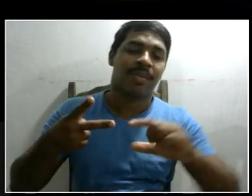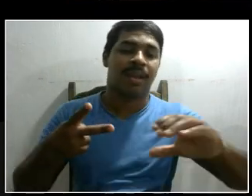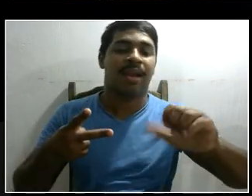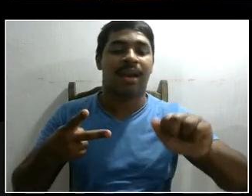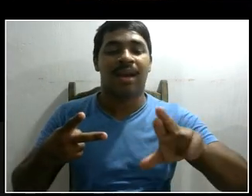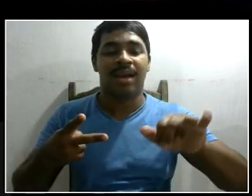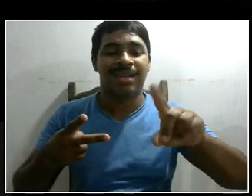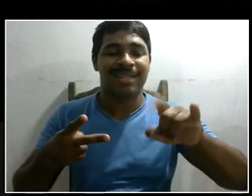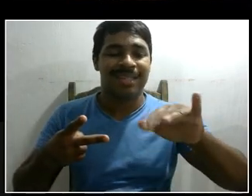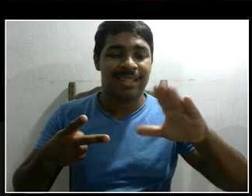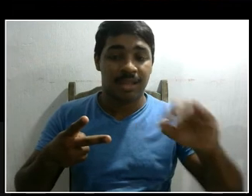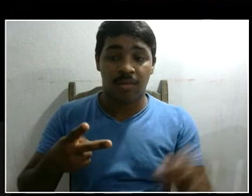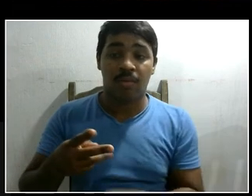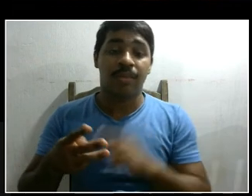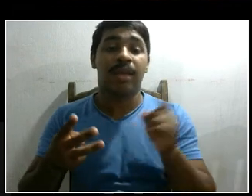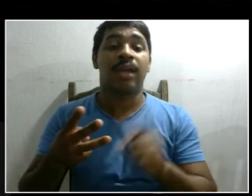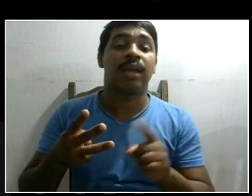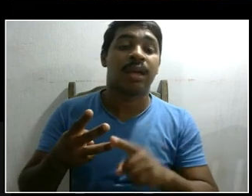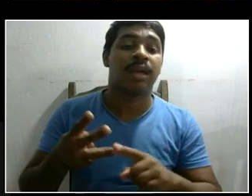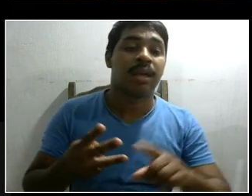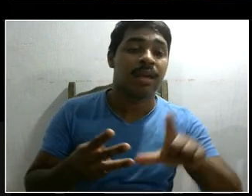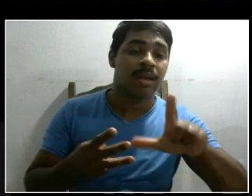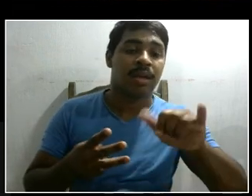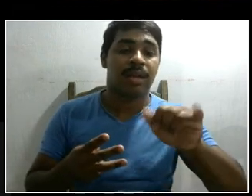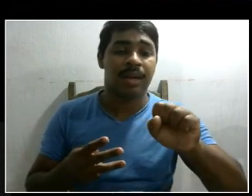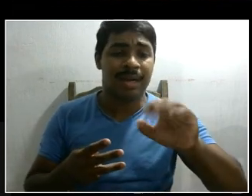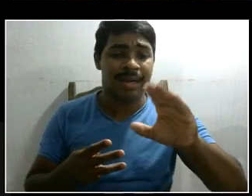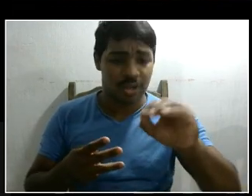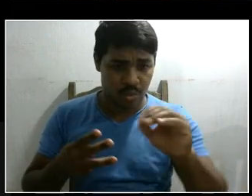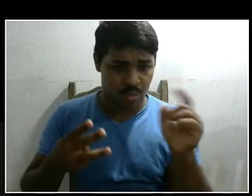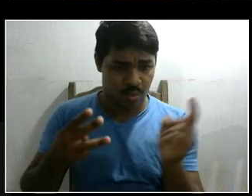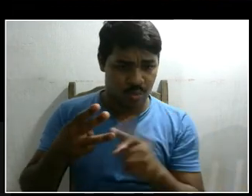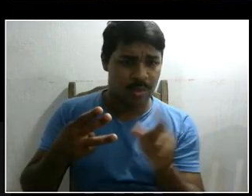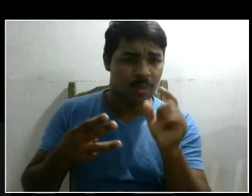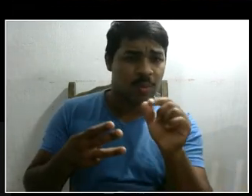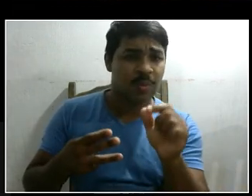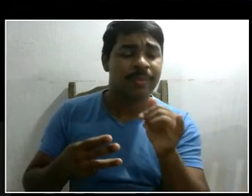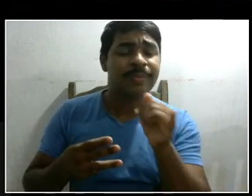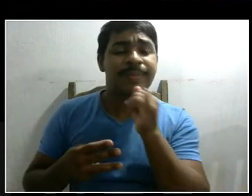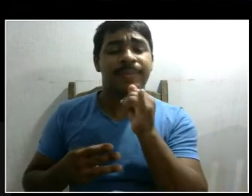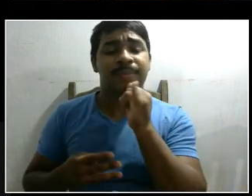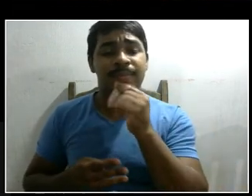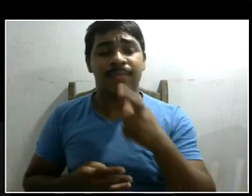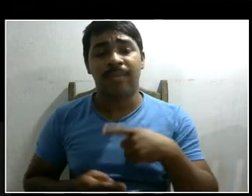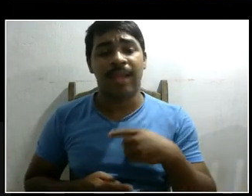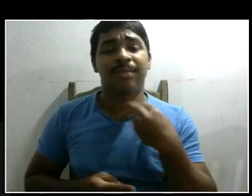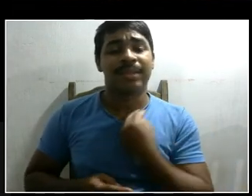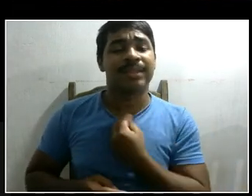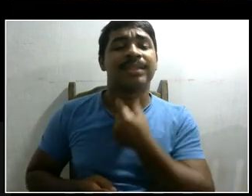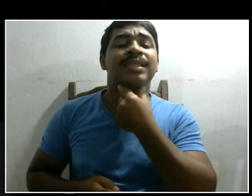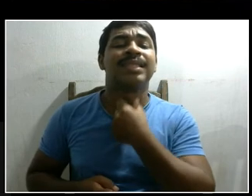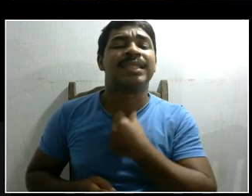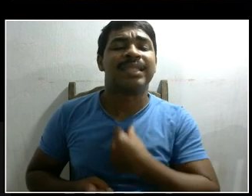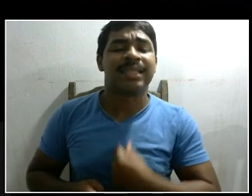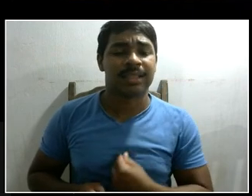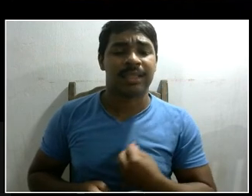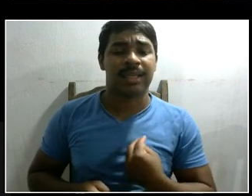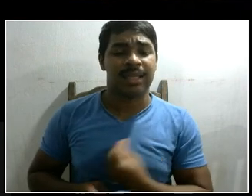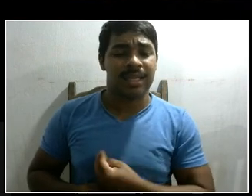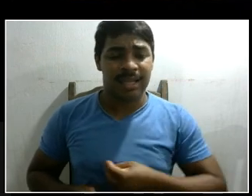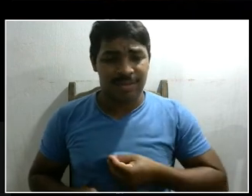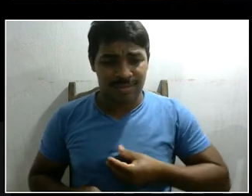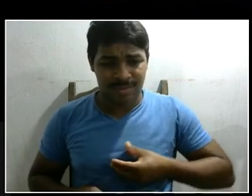é um tecido que ele vai estar presente em vários órgãos do nosso corpo, tá? No estômago, por exemplo, no nosso esôfago. Por